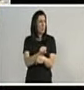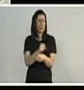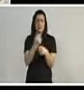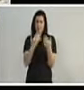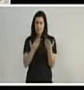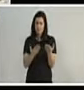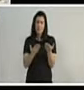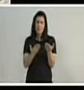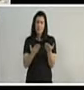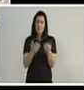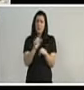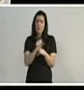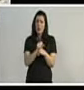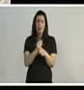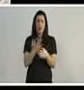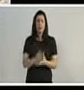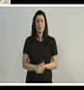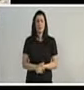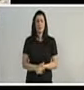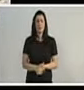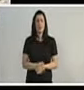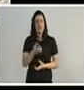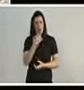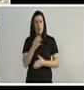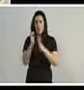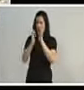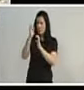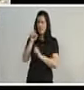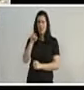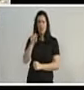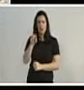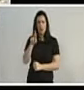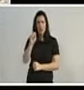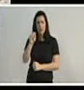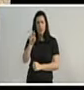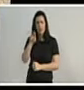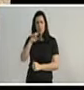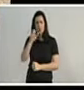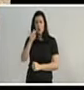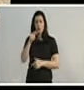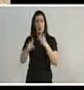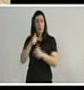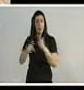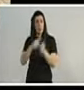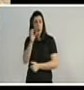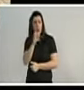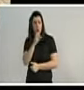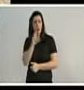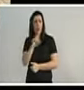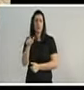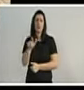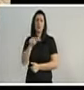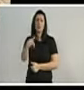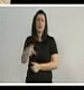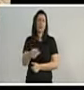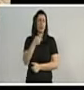atual que vão estar neste estágio aí já falei que a empresa araújo vinha surpreendendo com o ritmo de trabalho mas de repente parece que bastou